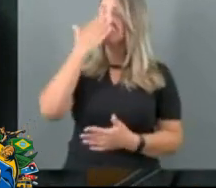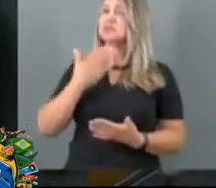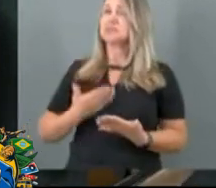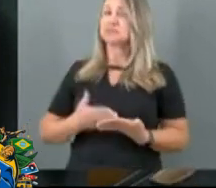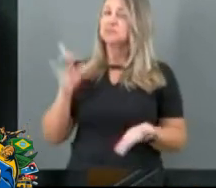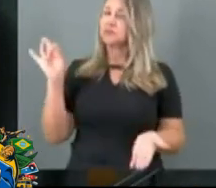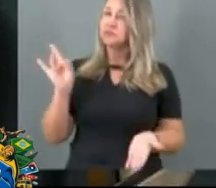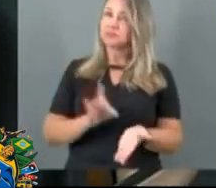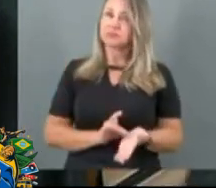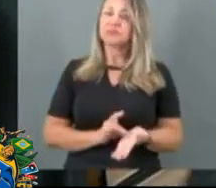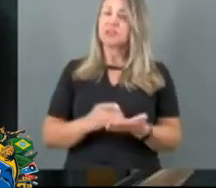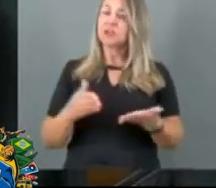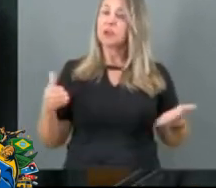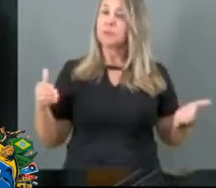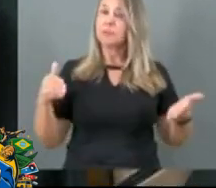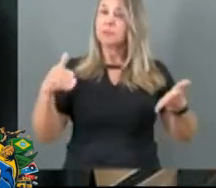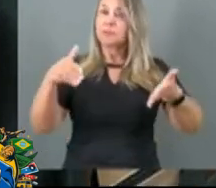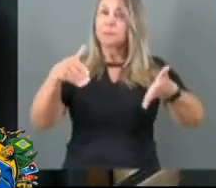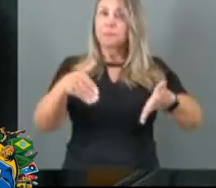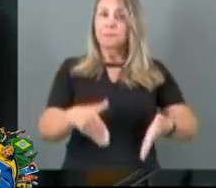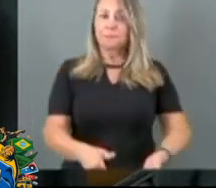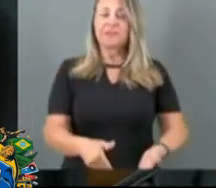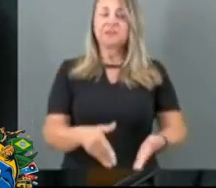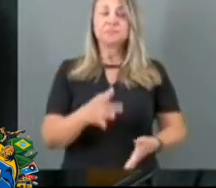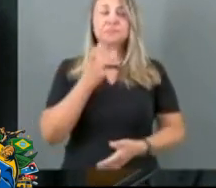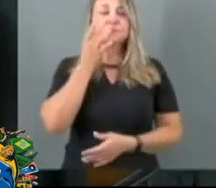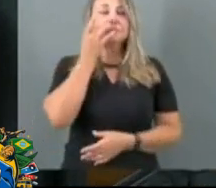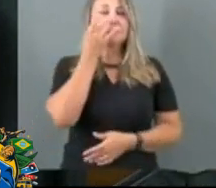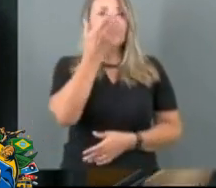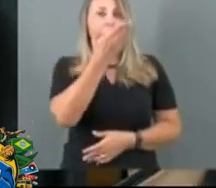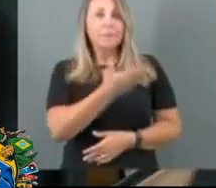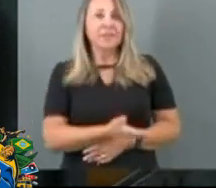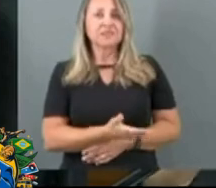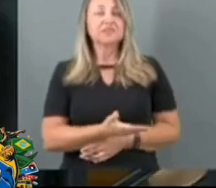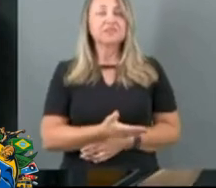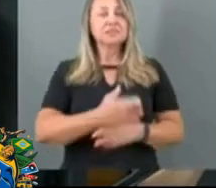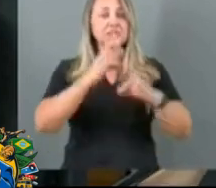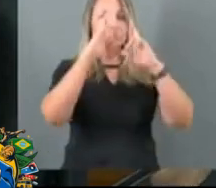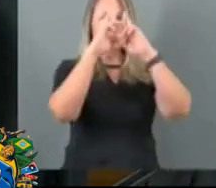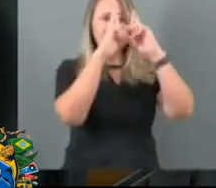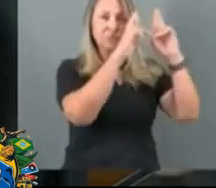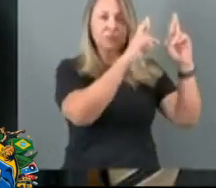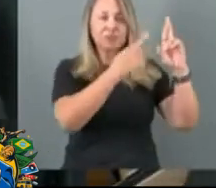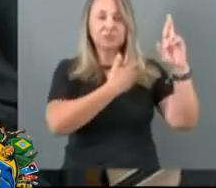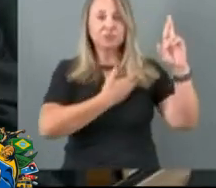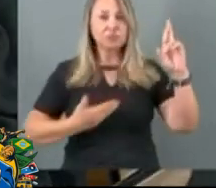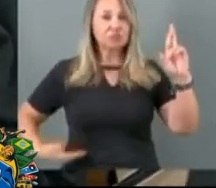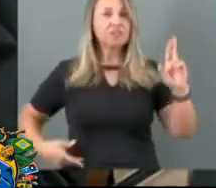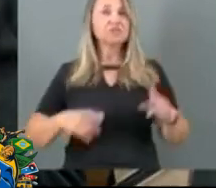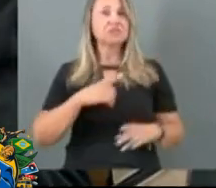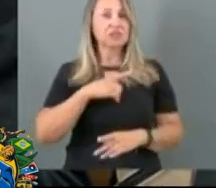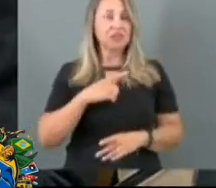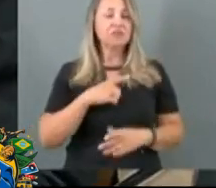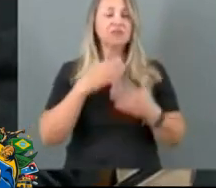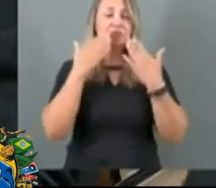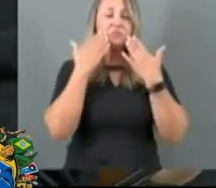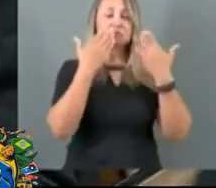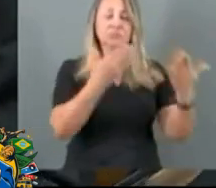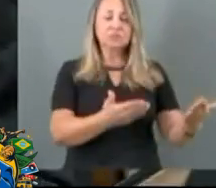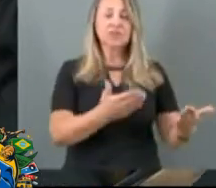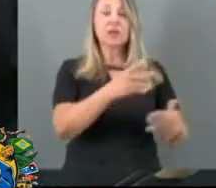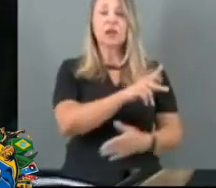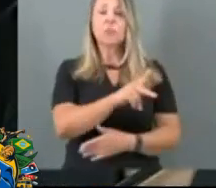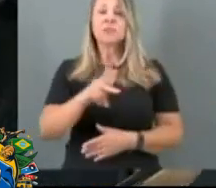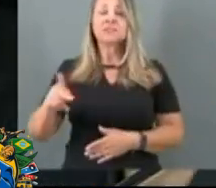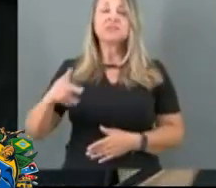a participação, presença e o respeito que o governo teve ao presidente do Banco Central